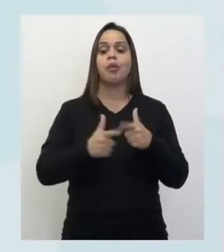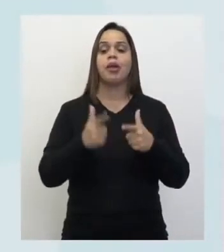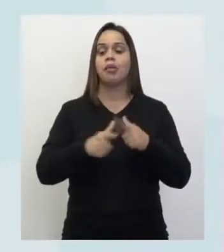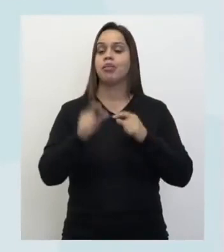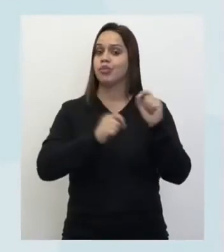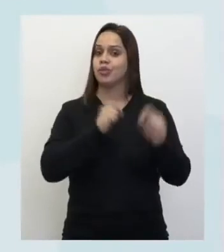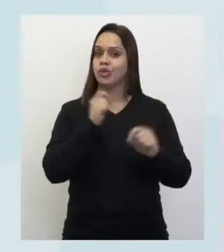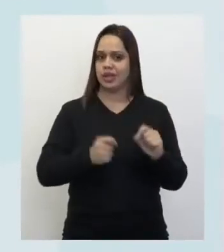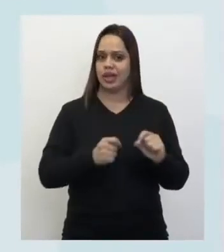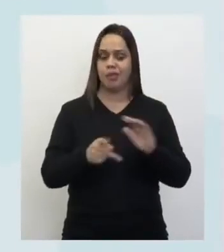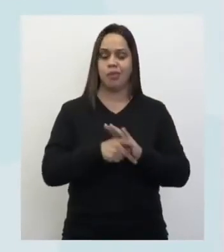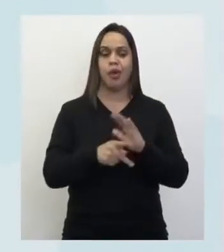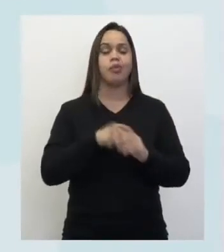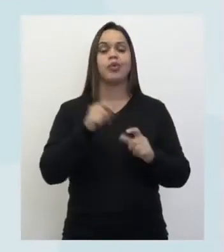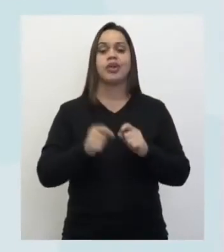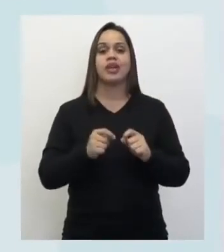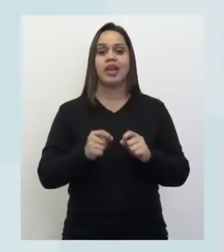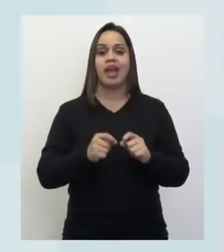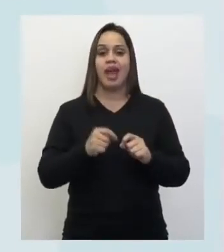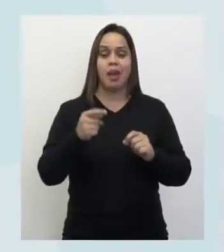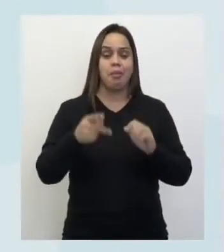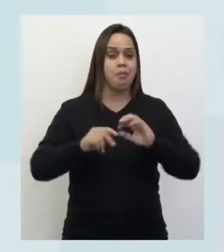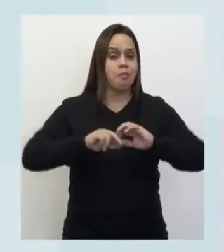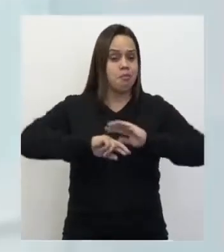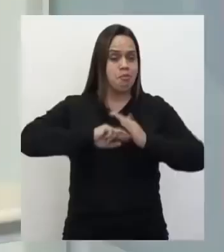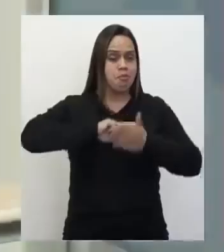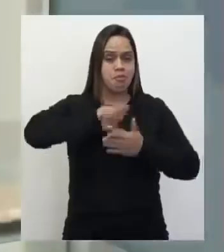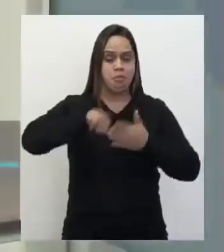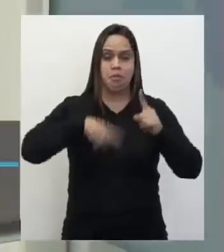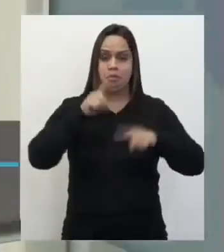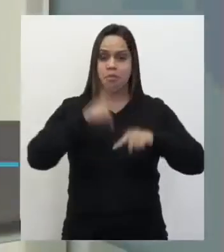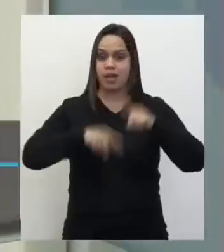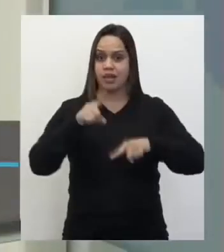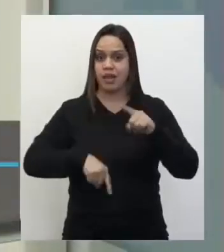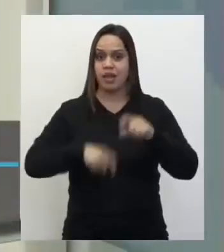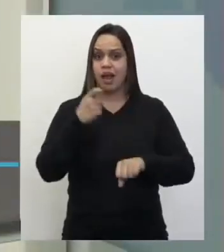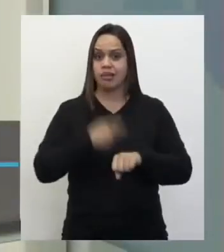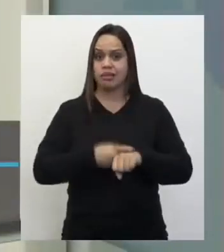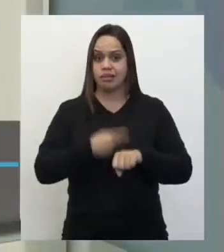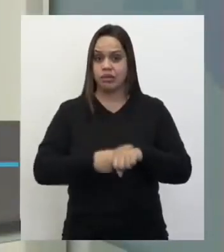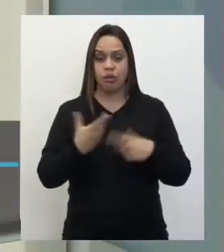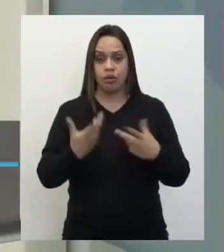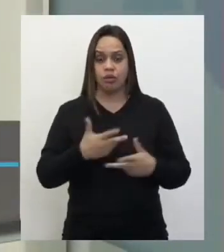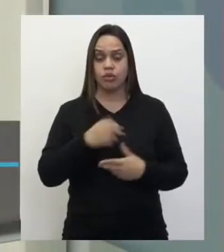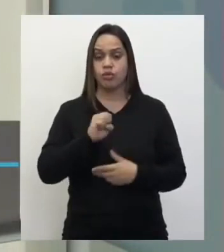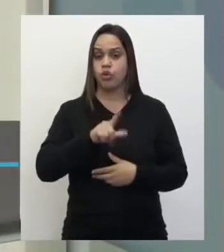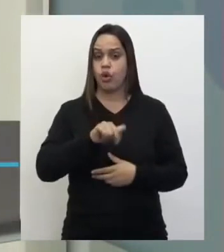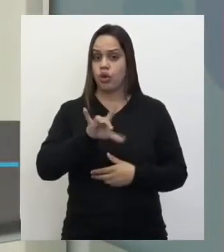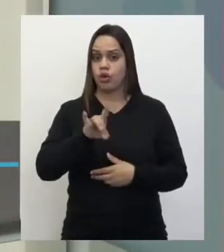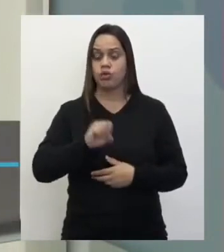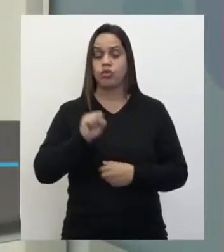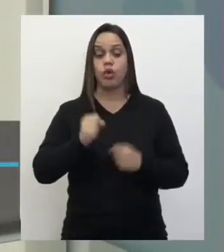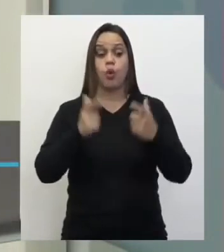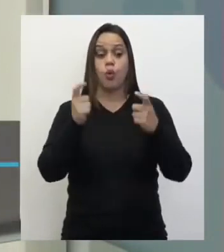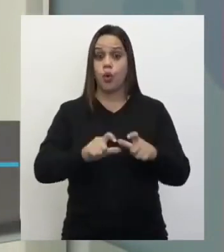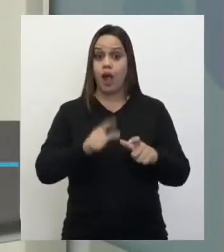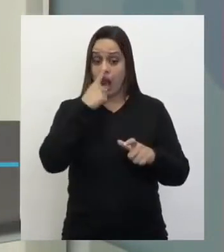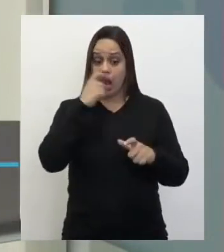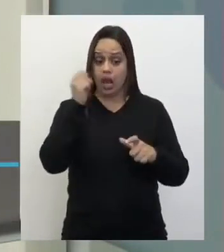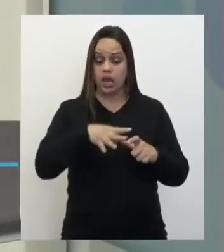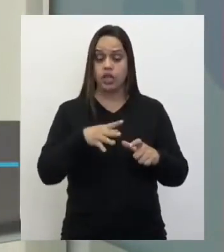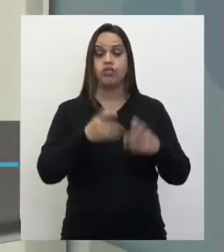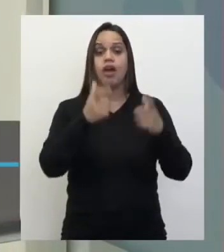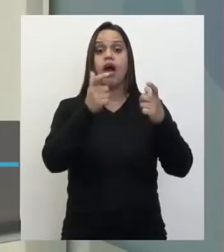seja, qual é a destinação que a gente está dando, né, para o lixo que a gente gera? Um outro